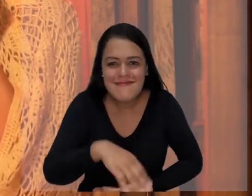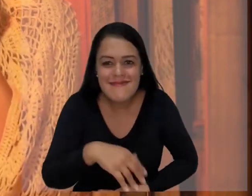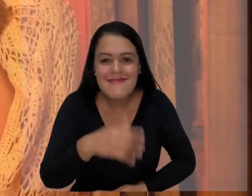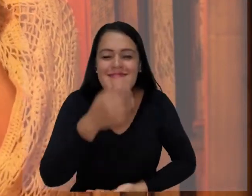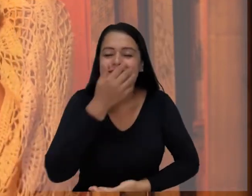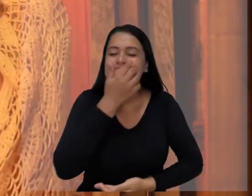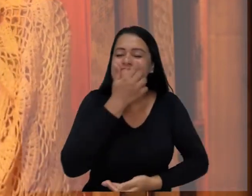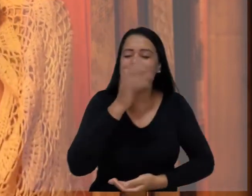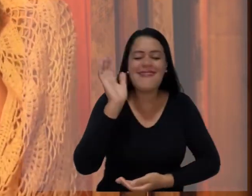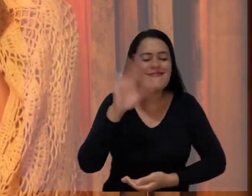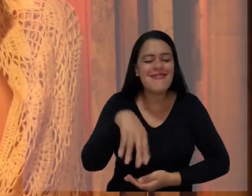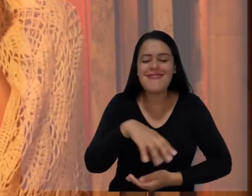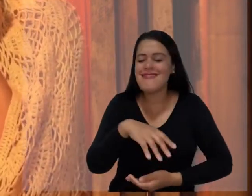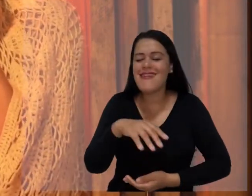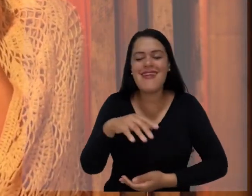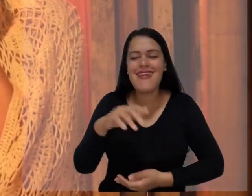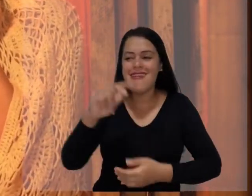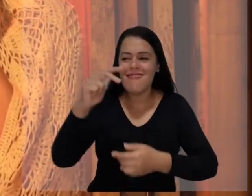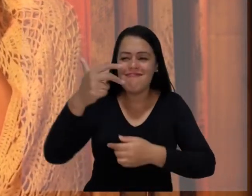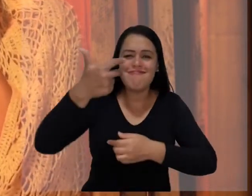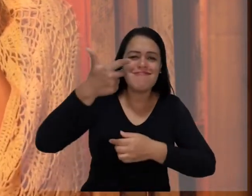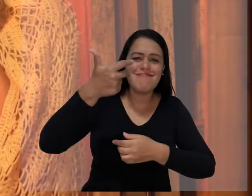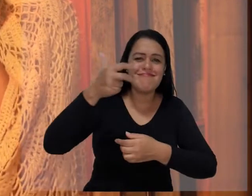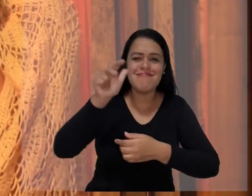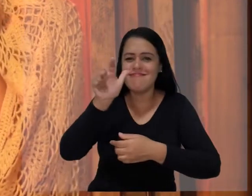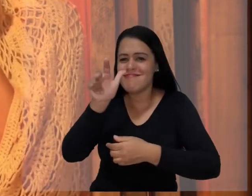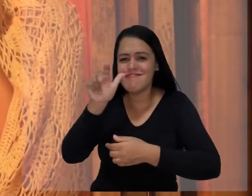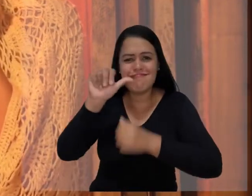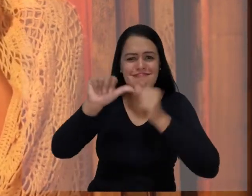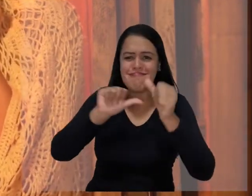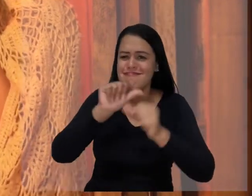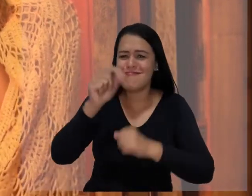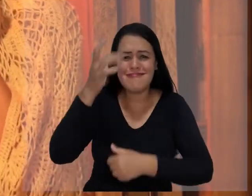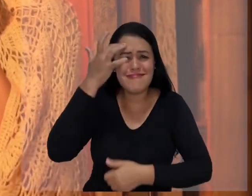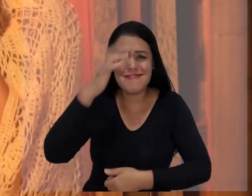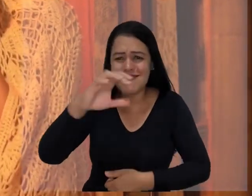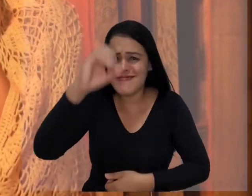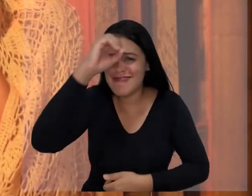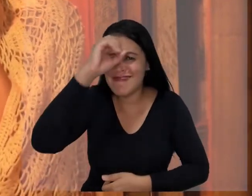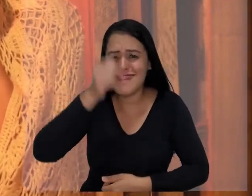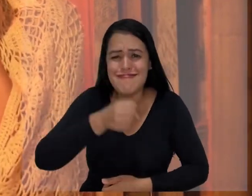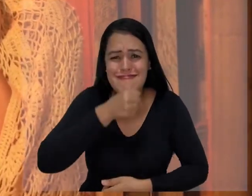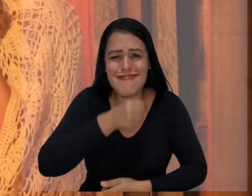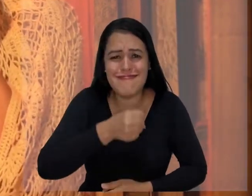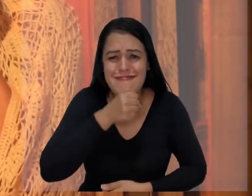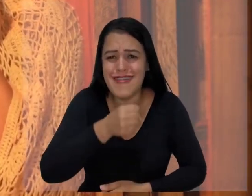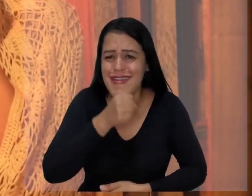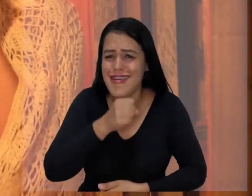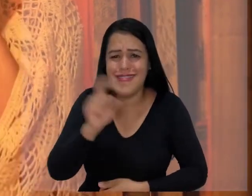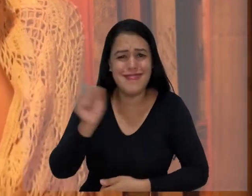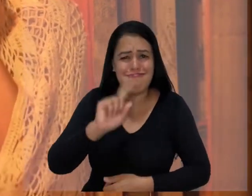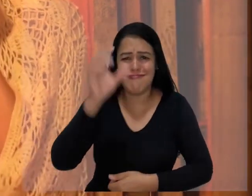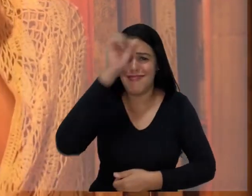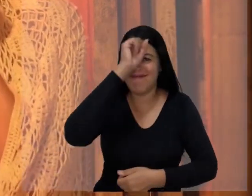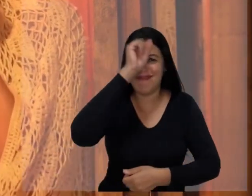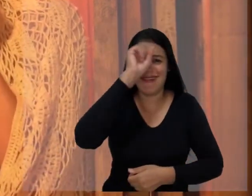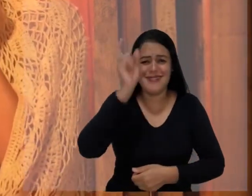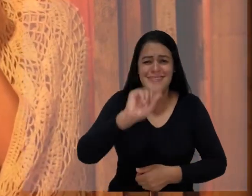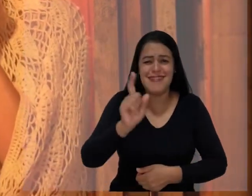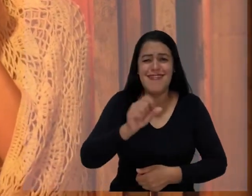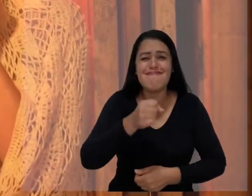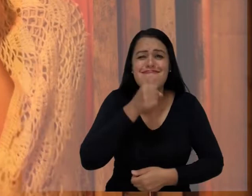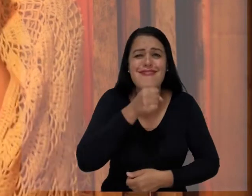Não, mas eu não sei mudar a câmera. Não, eu sou muito velha pra aprender. Velha não,